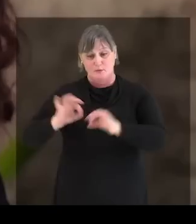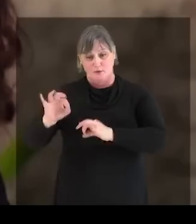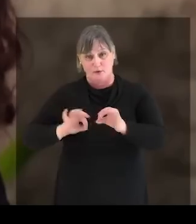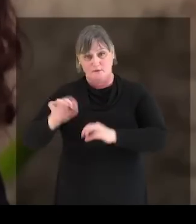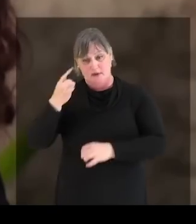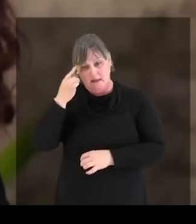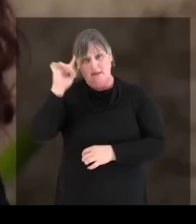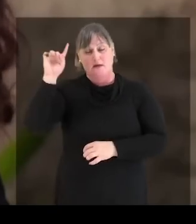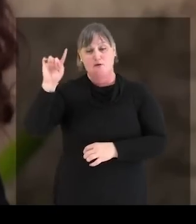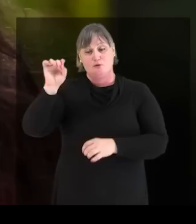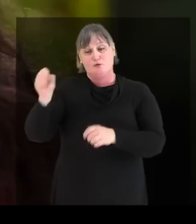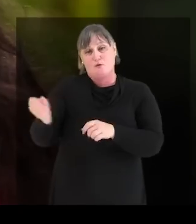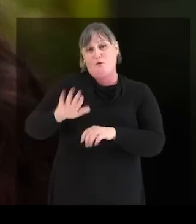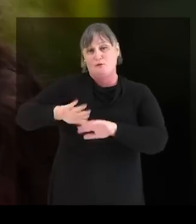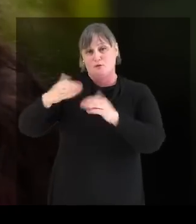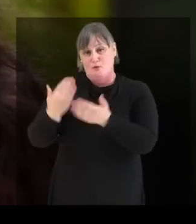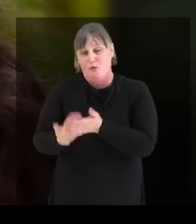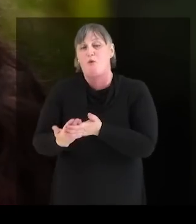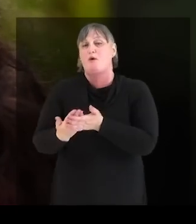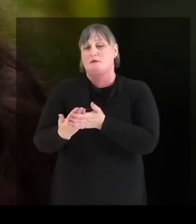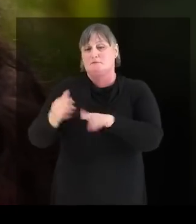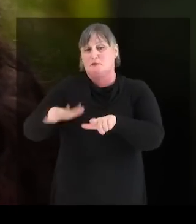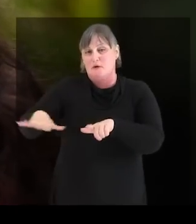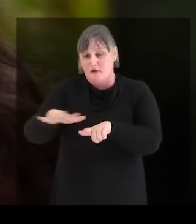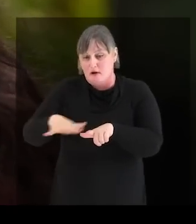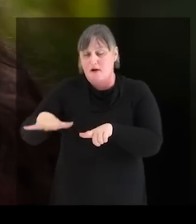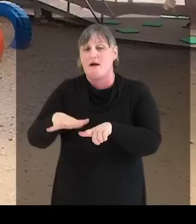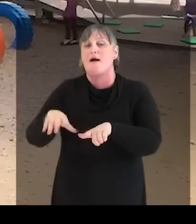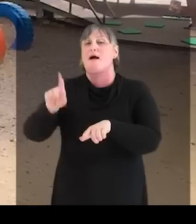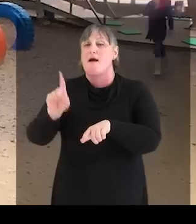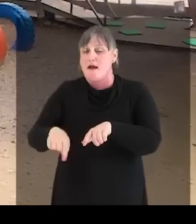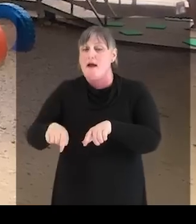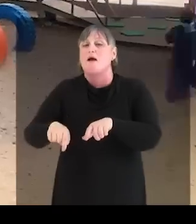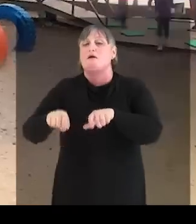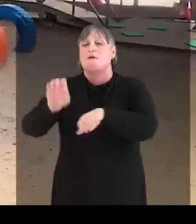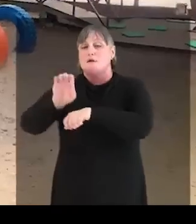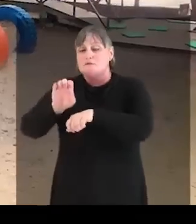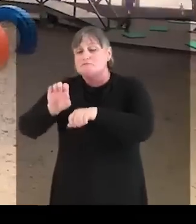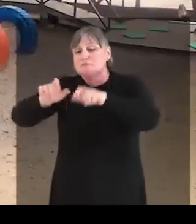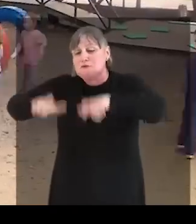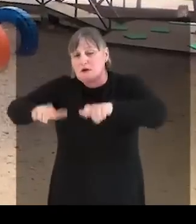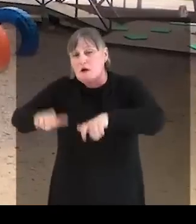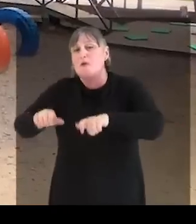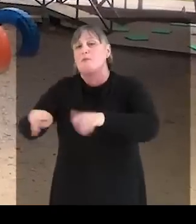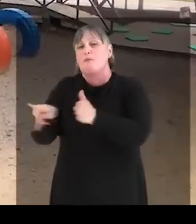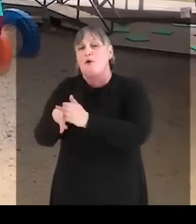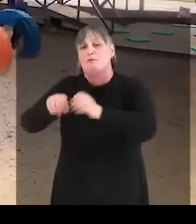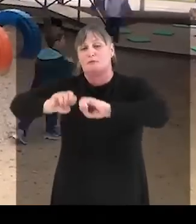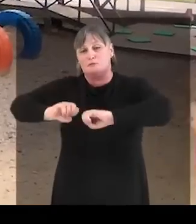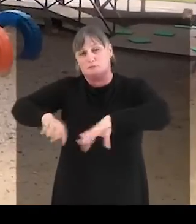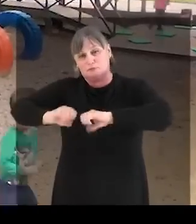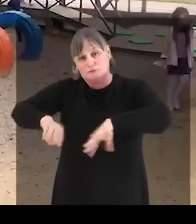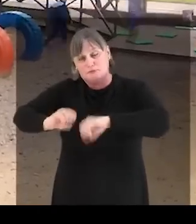O programa Reinventando os Espaços Escolares estar no Plano Municipal de Educação é uma conquista, não é um